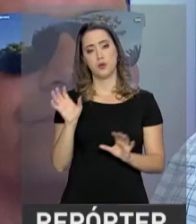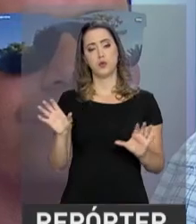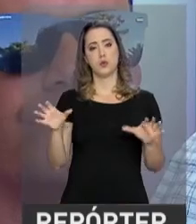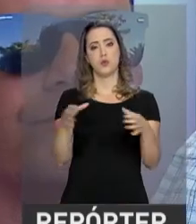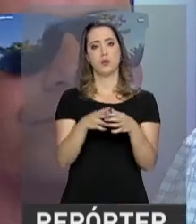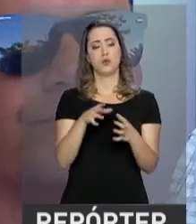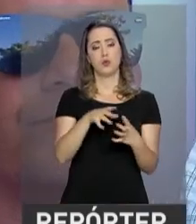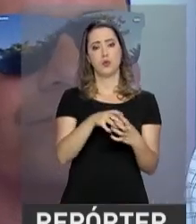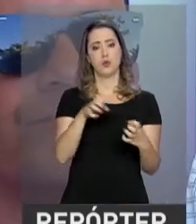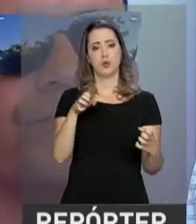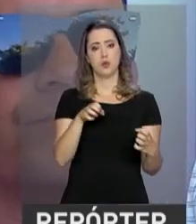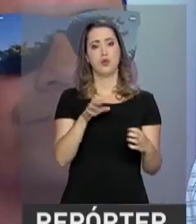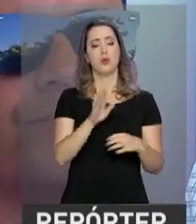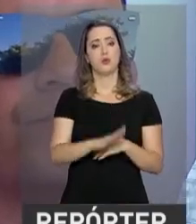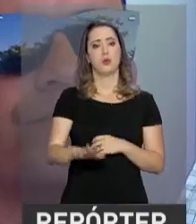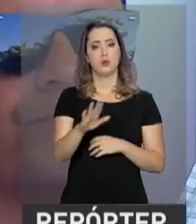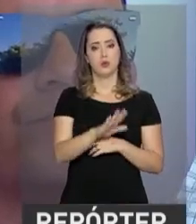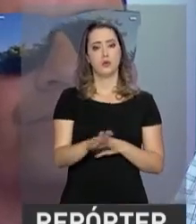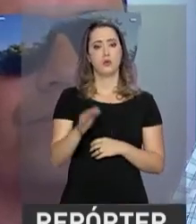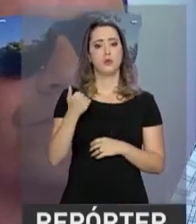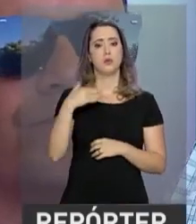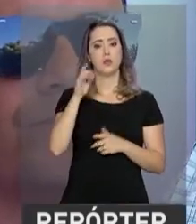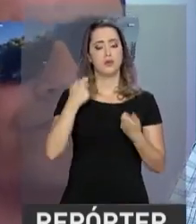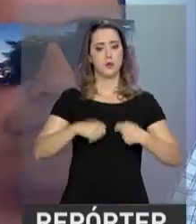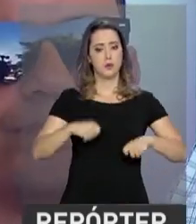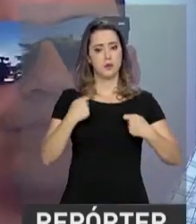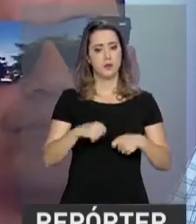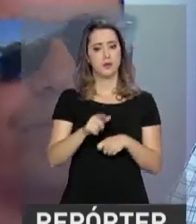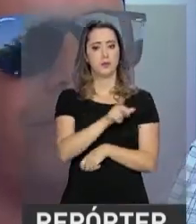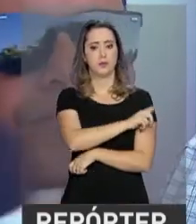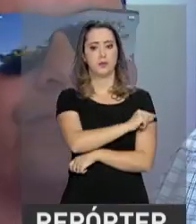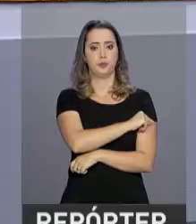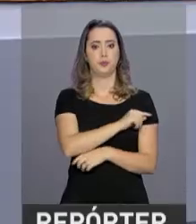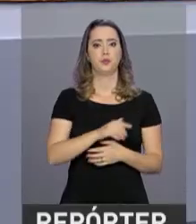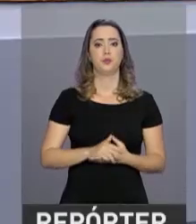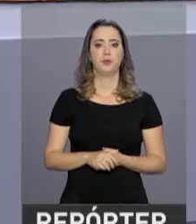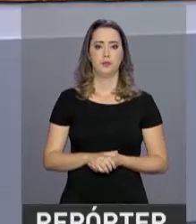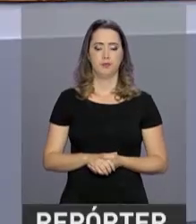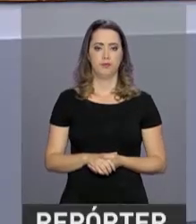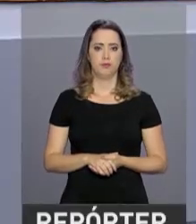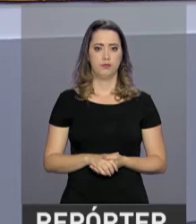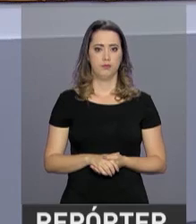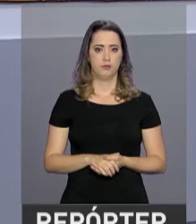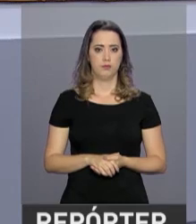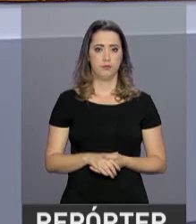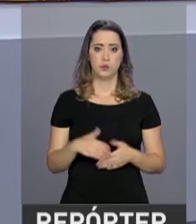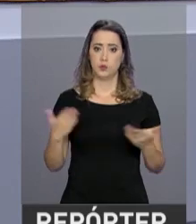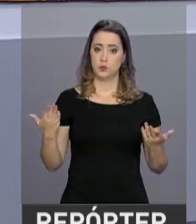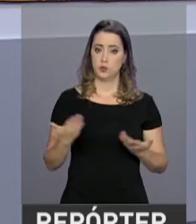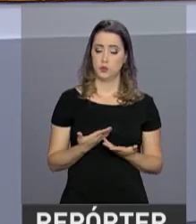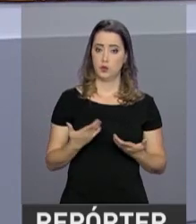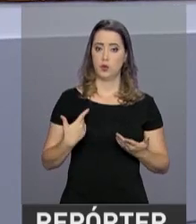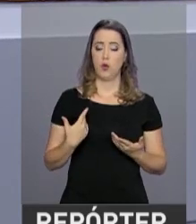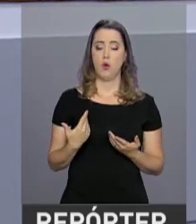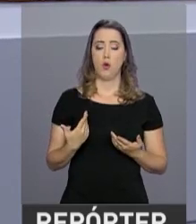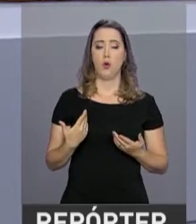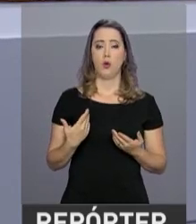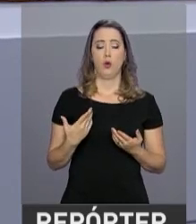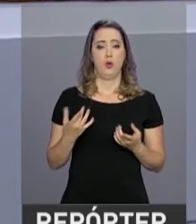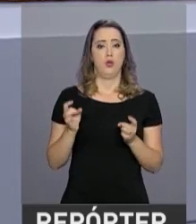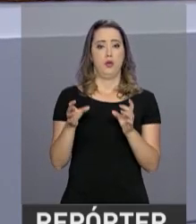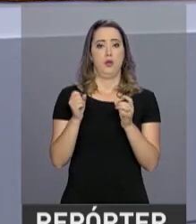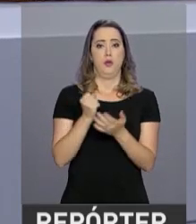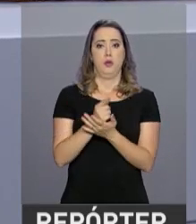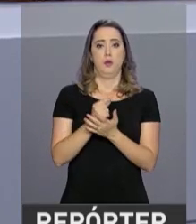idosos e crianças são os que mais precisam tomar a vacina o mercado financeiro voltou a reduzir a